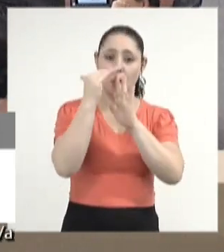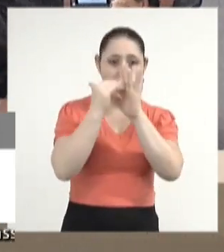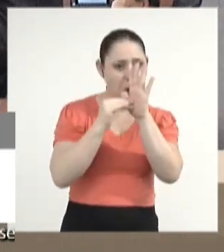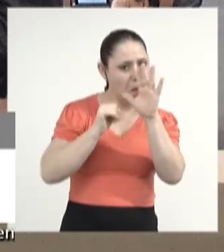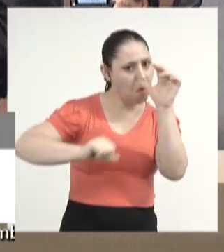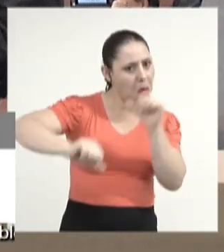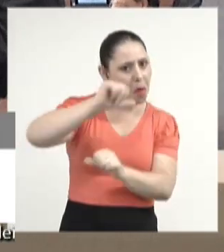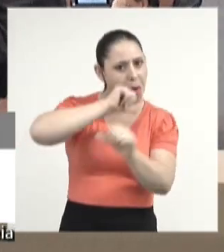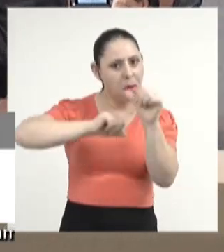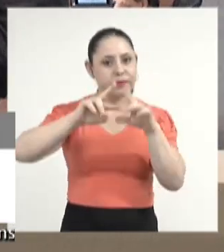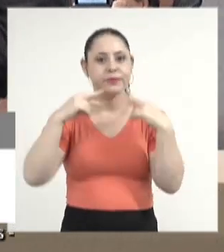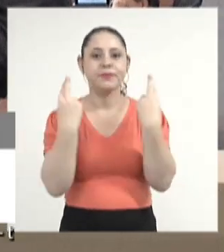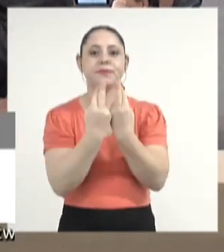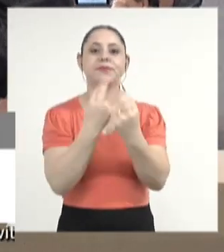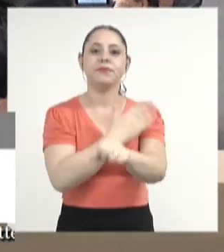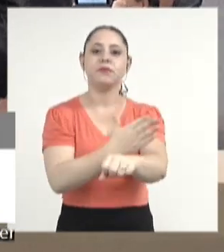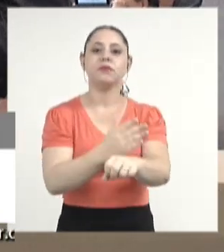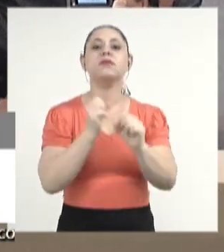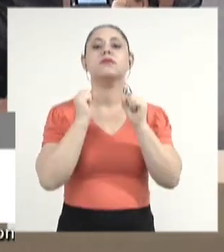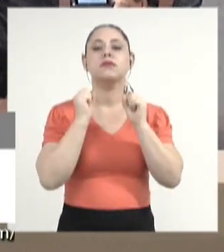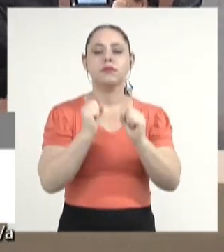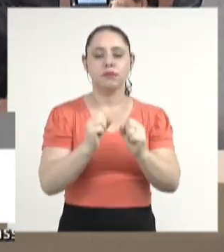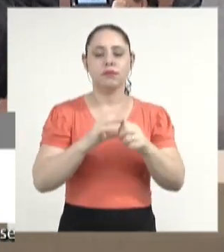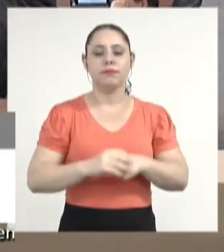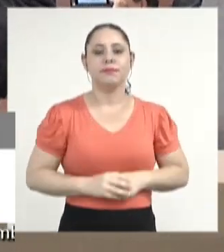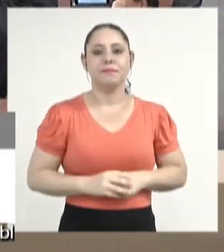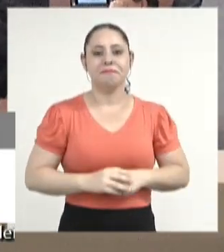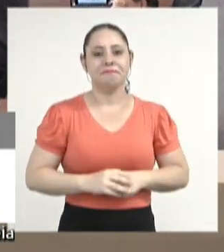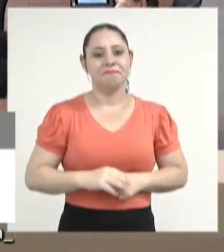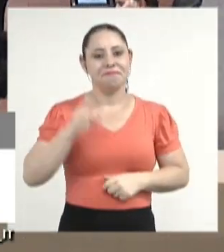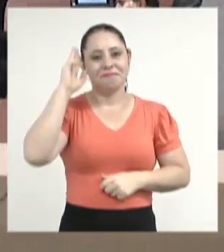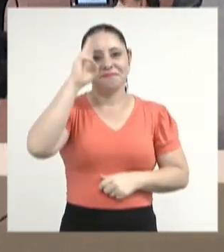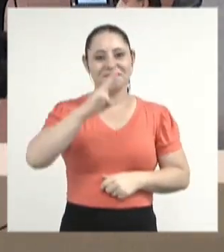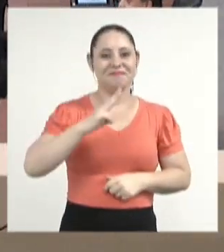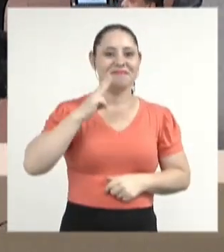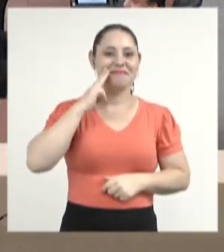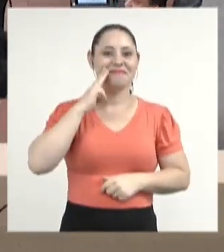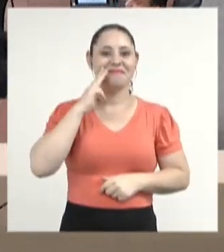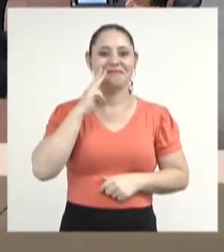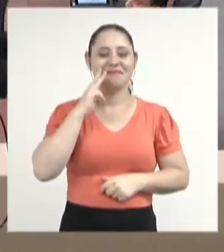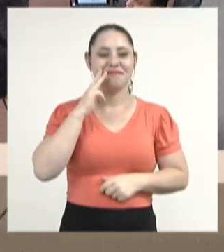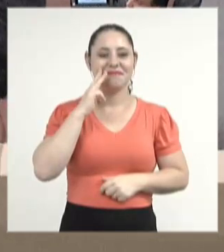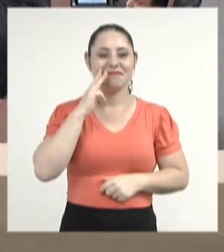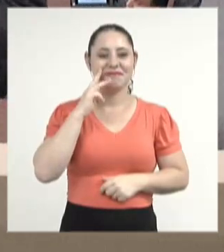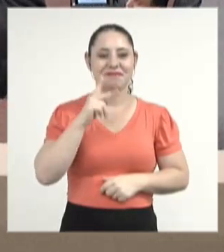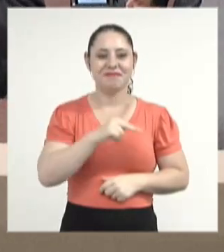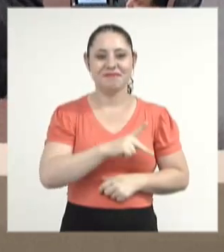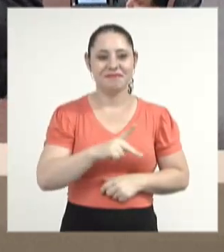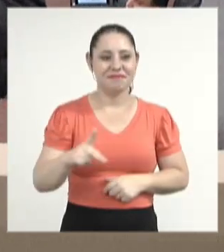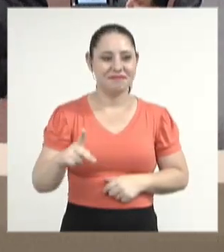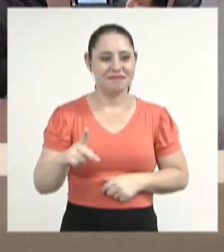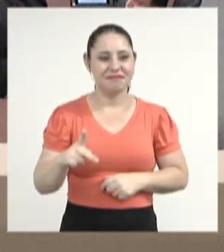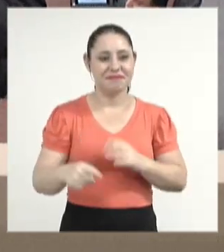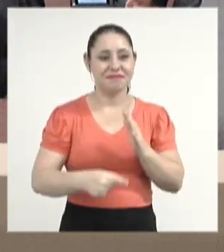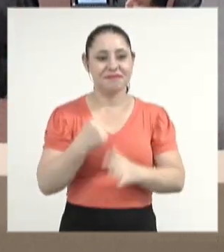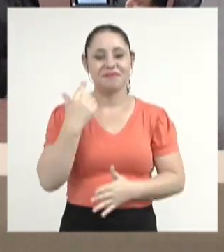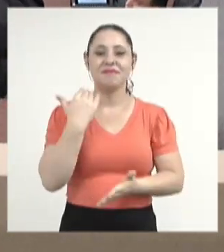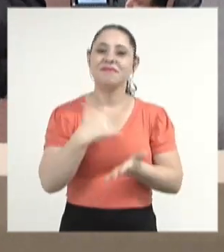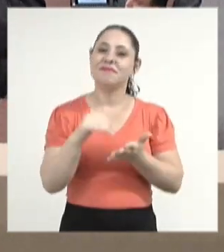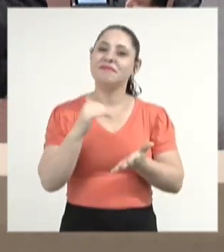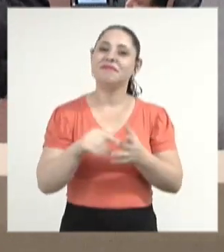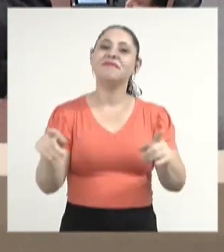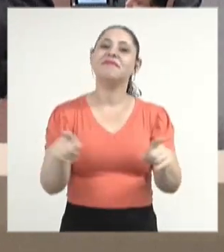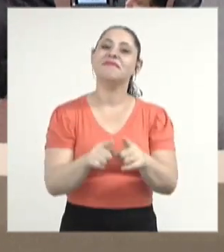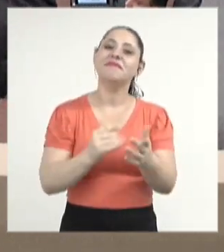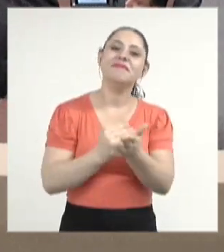no decorrer da sessão plenária, ela pode ser alterada. Bom, Mariteu, o presidente da casa já está no plenário, o primeiro secretário também.